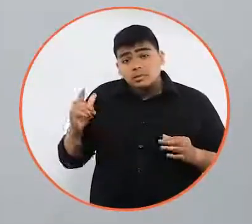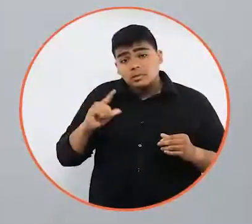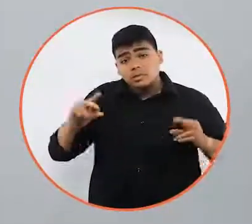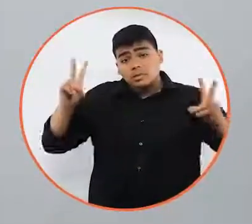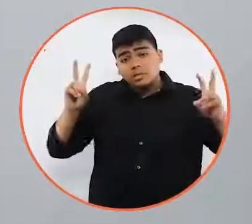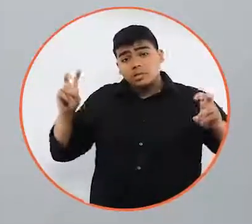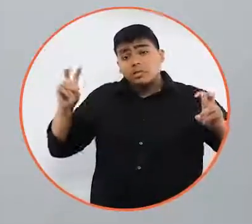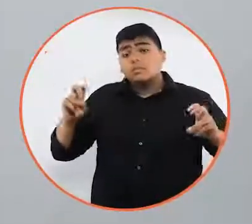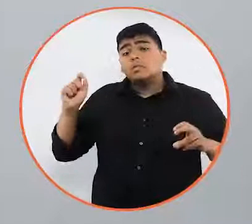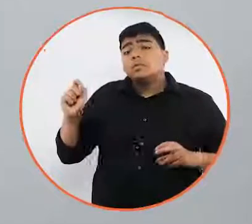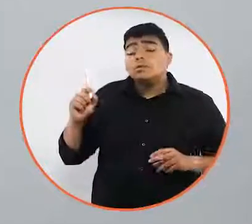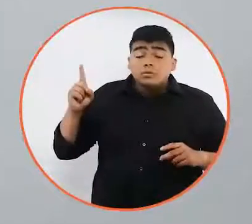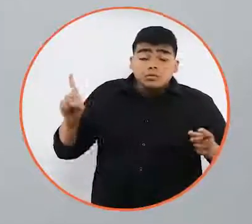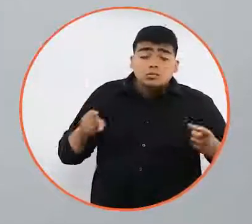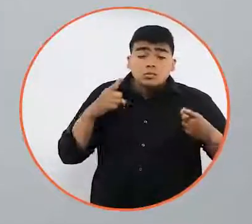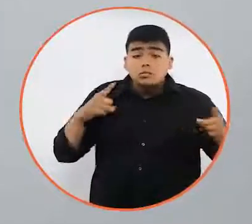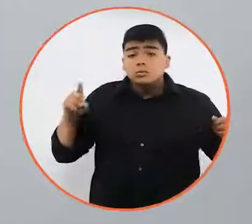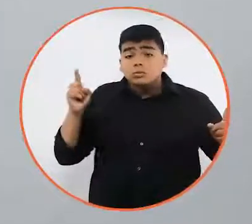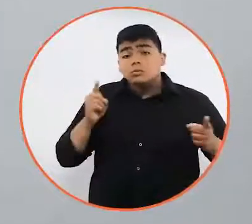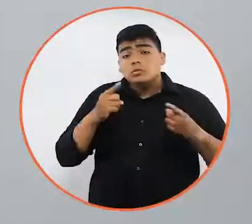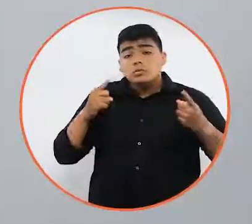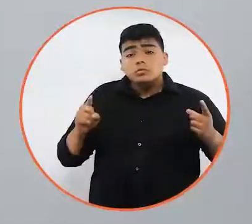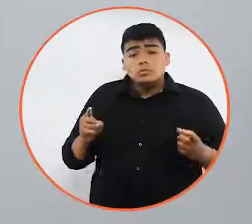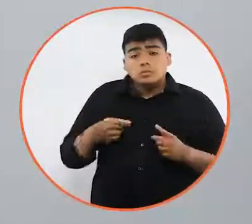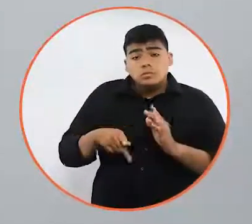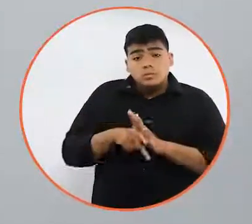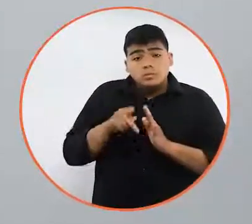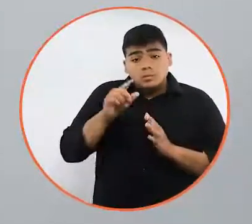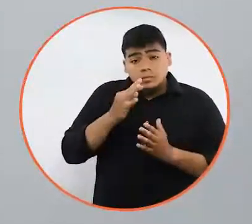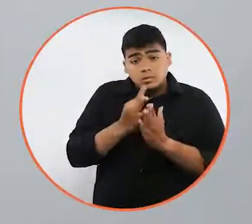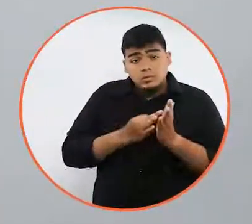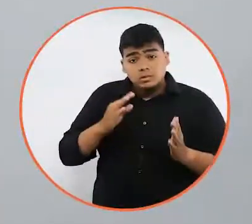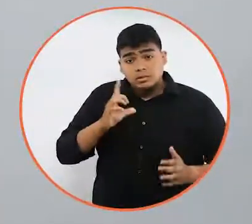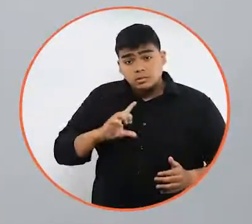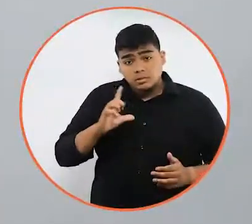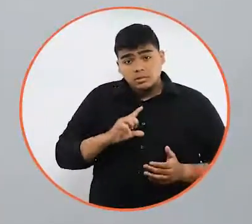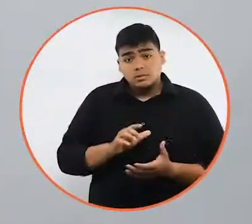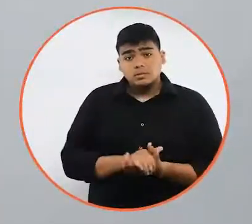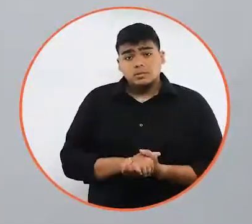bem simples que envolve a questão da sonoridade das palavras do texto literário.